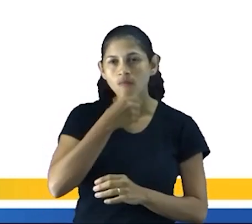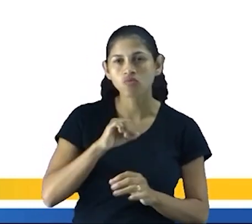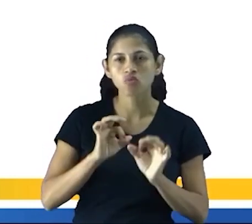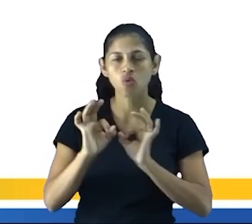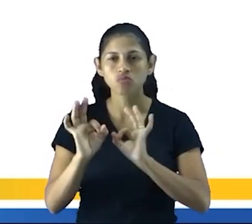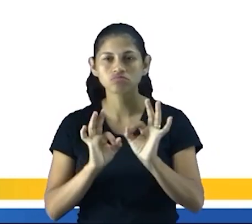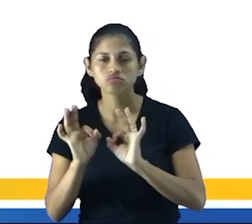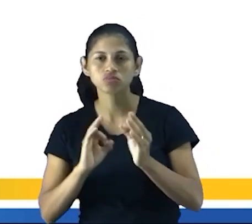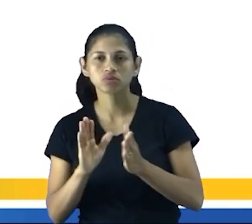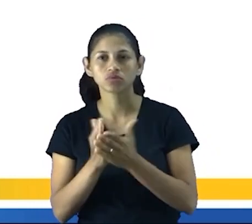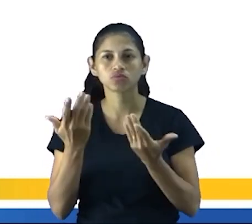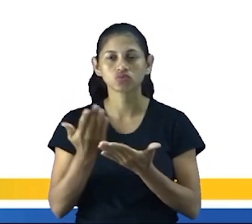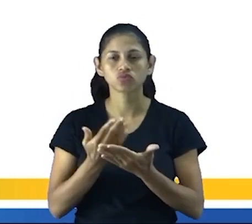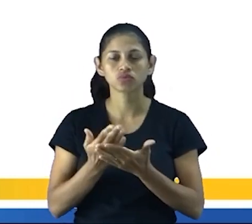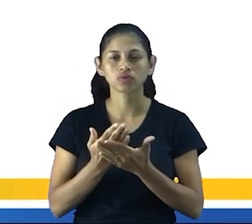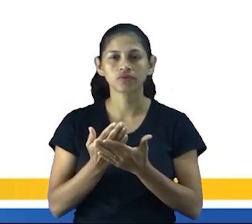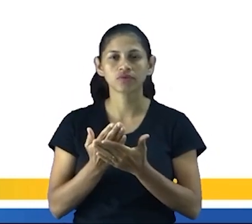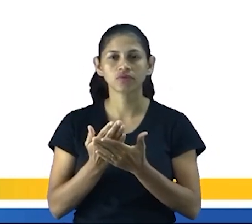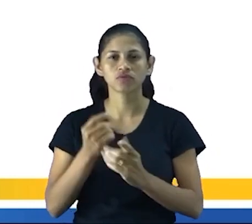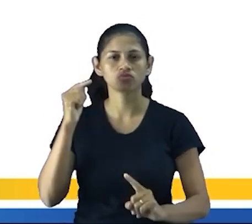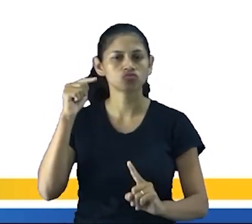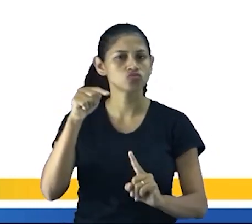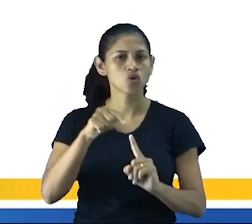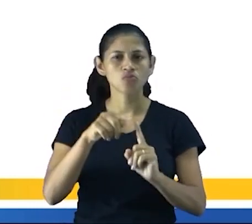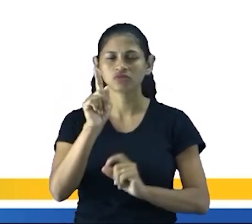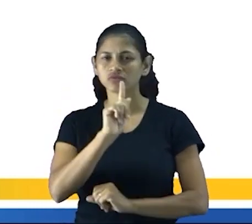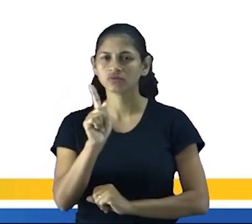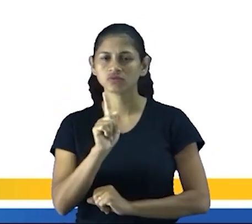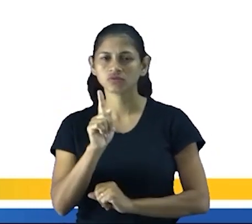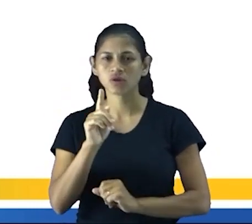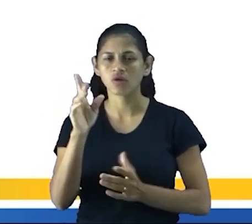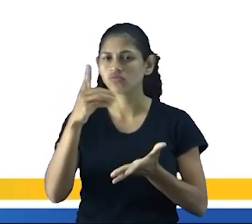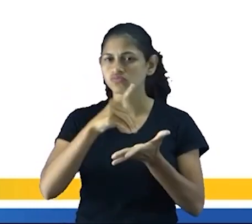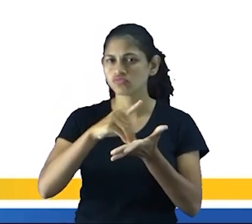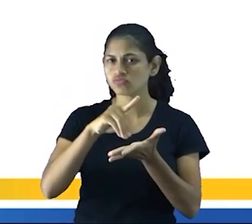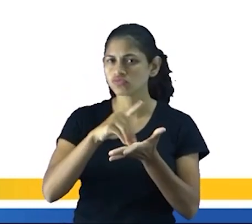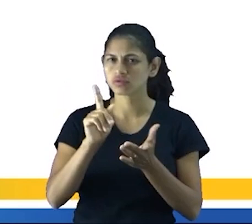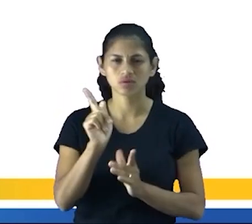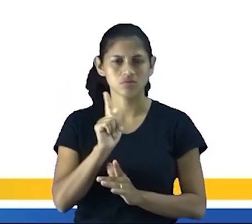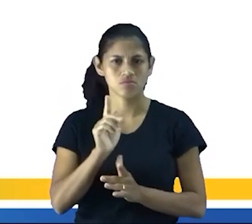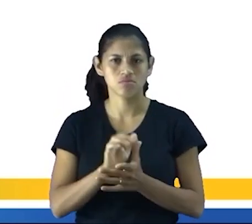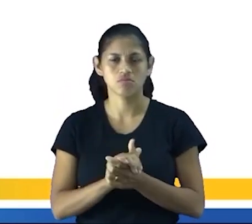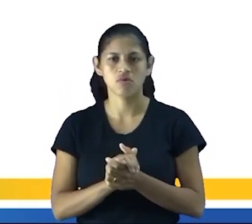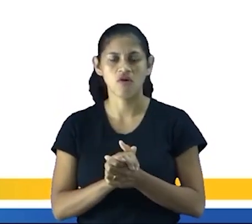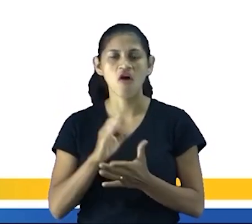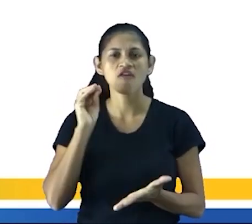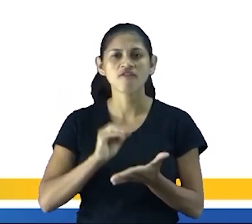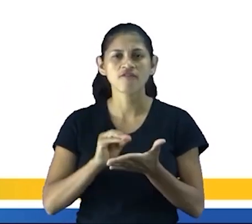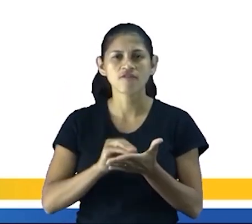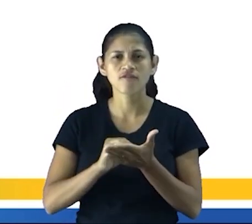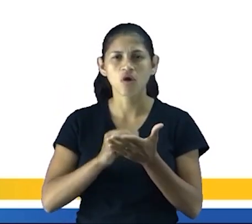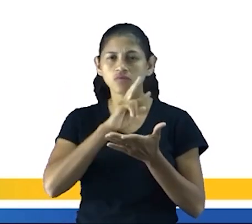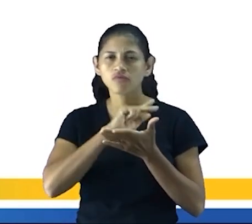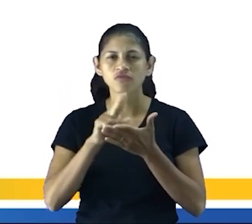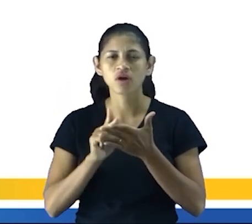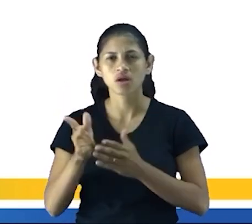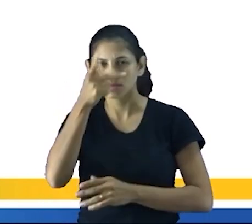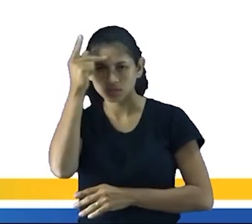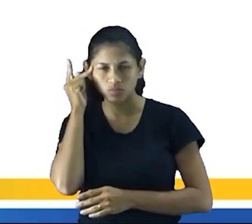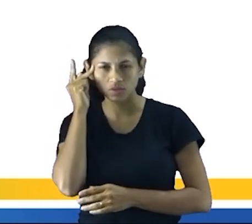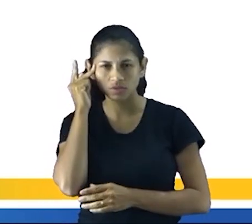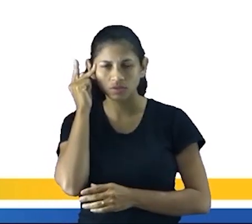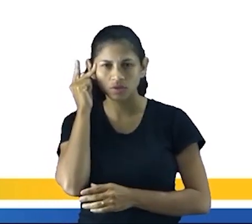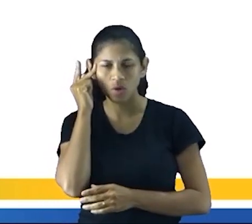tem pretensão de ser um dicionário. Falta muita gente. São